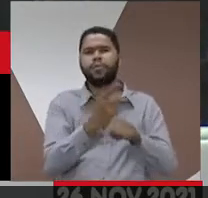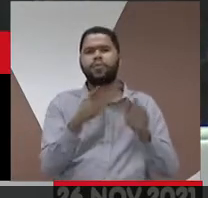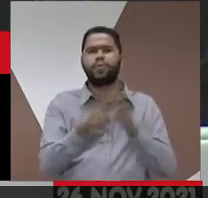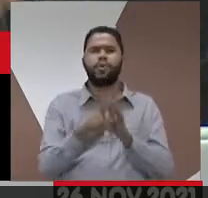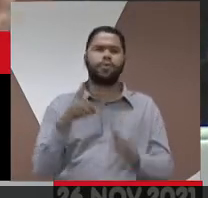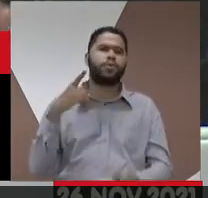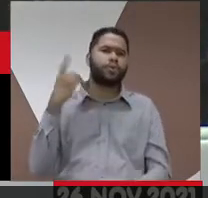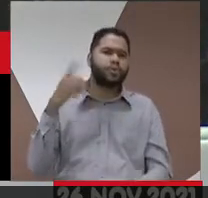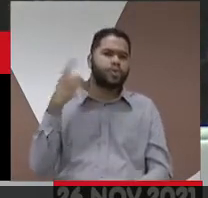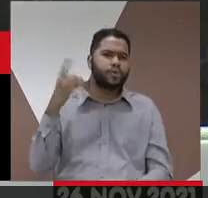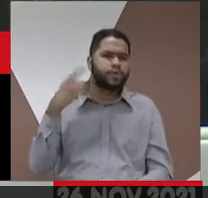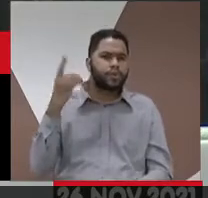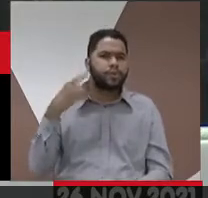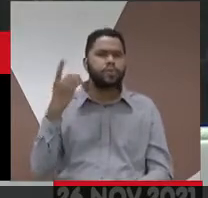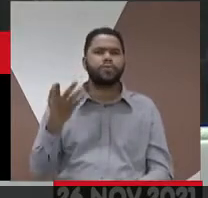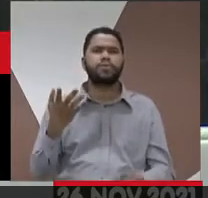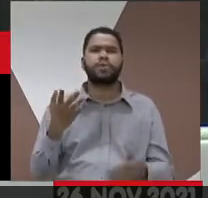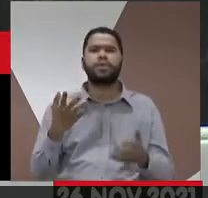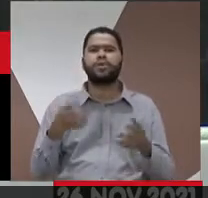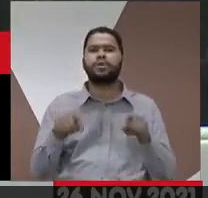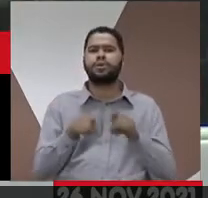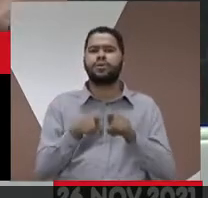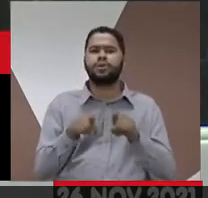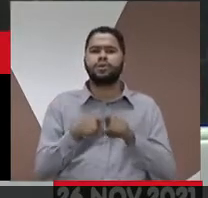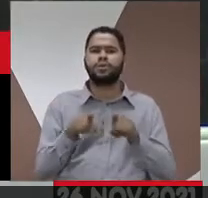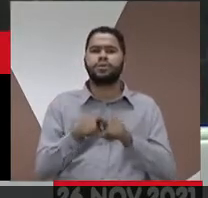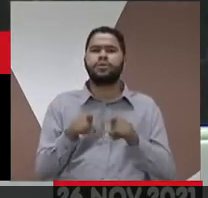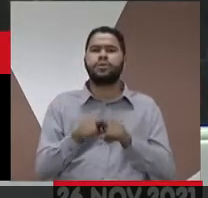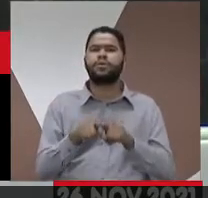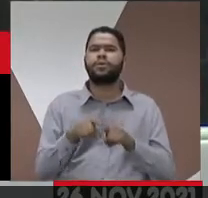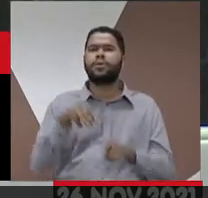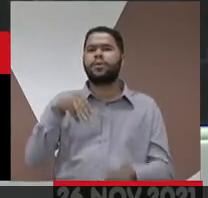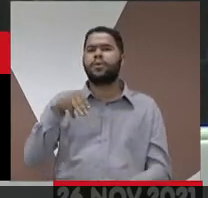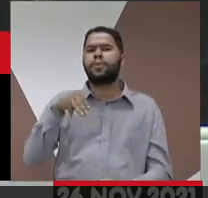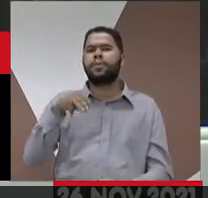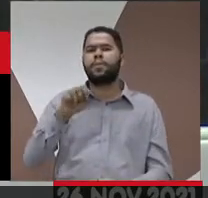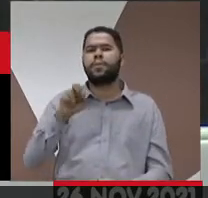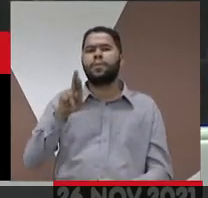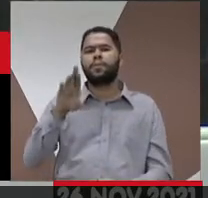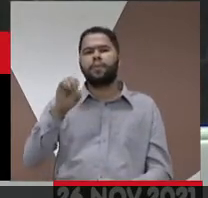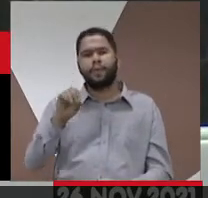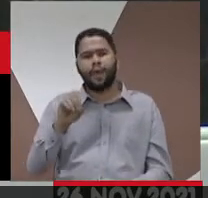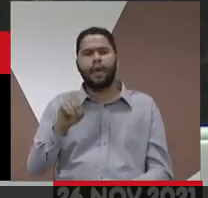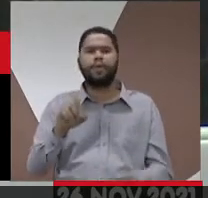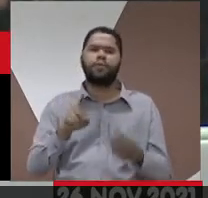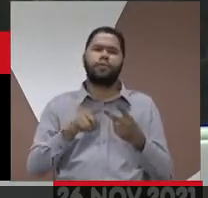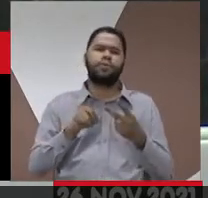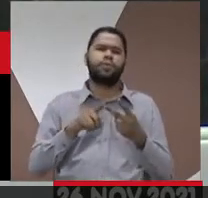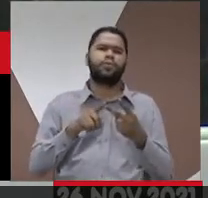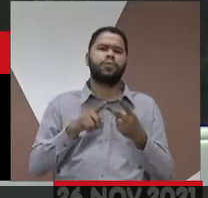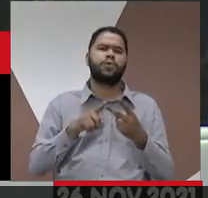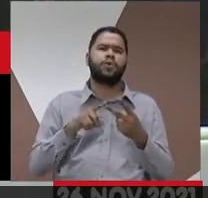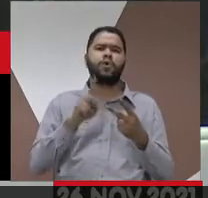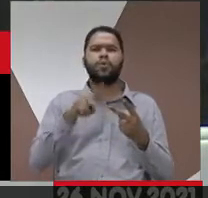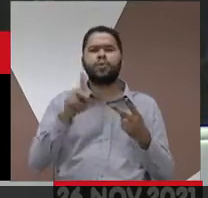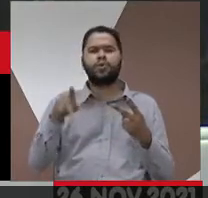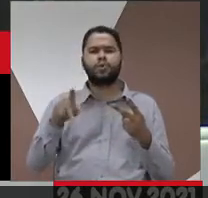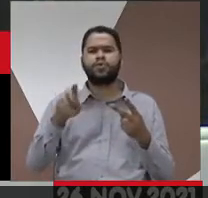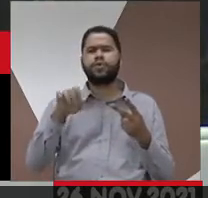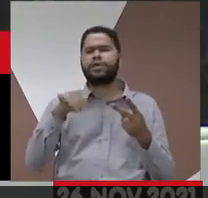votados, o deputado Mauro Tramonte, o deputado João Vitor Xavier, o deputado professor